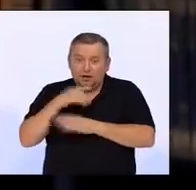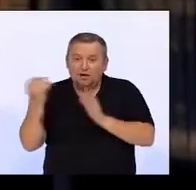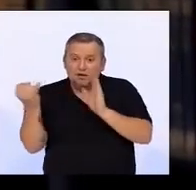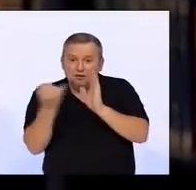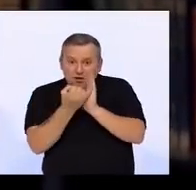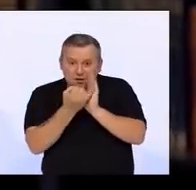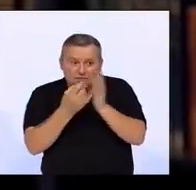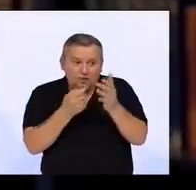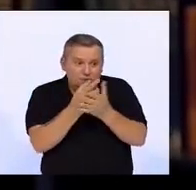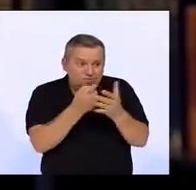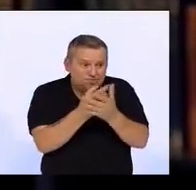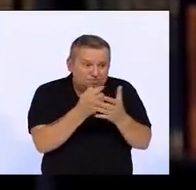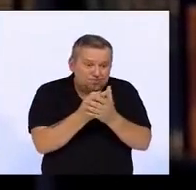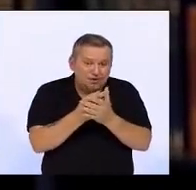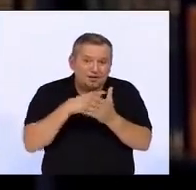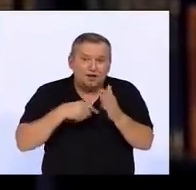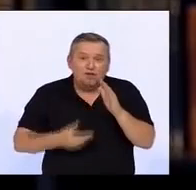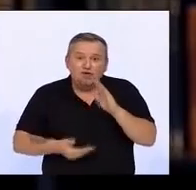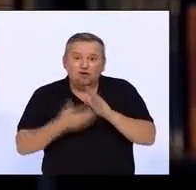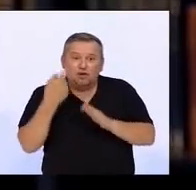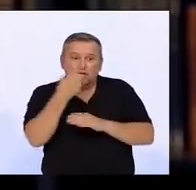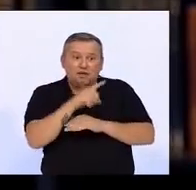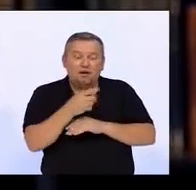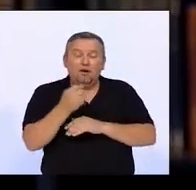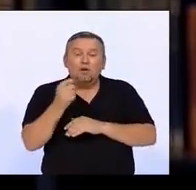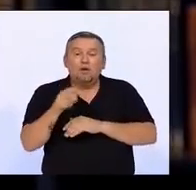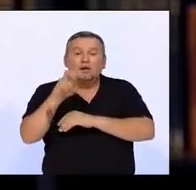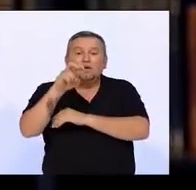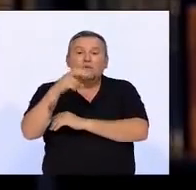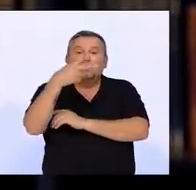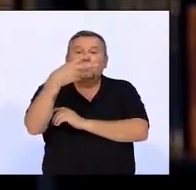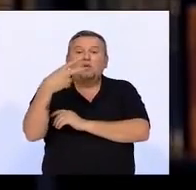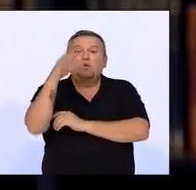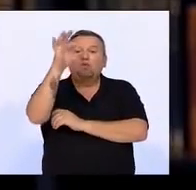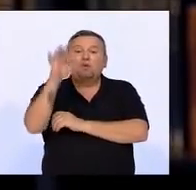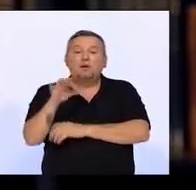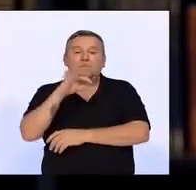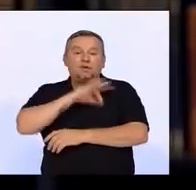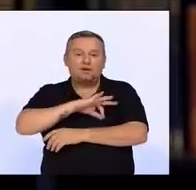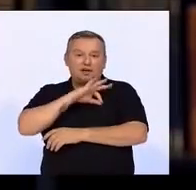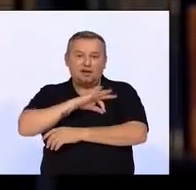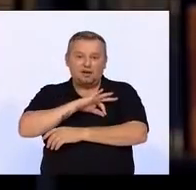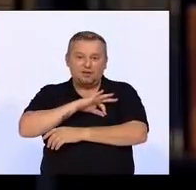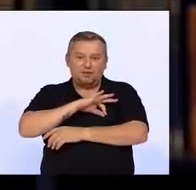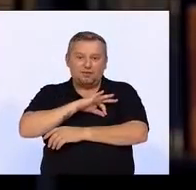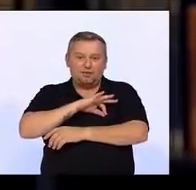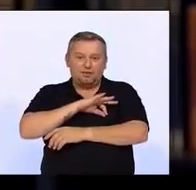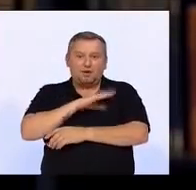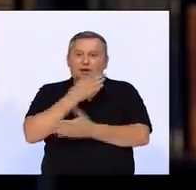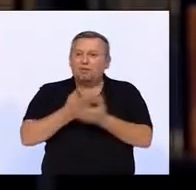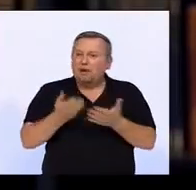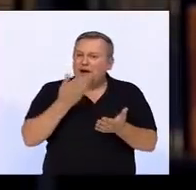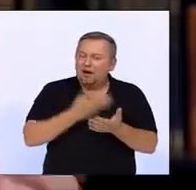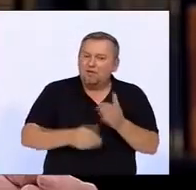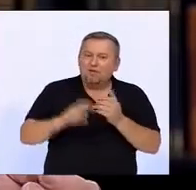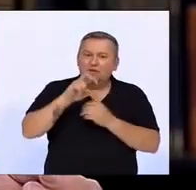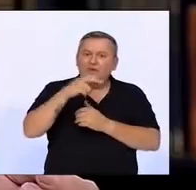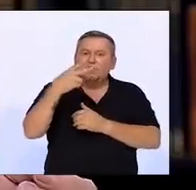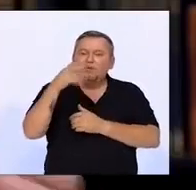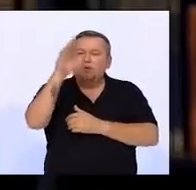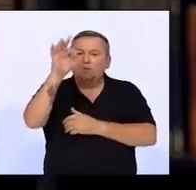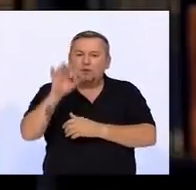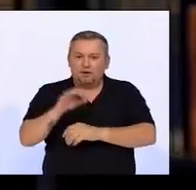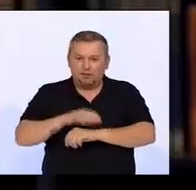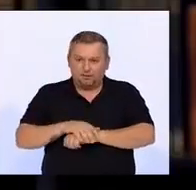sobre o consumo está tirando dele 52% do que ele ganha No final do mês, ele perde com tributos que estão embutidos sobre